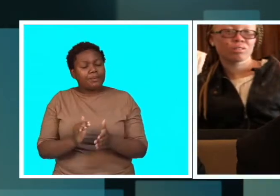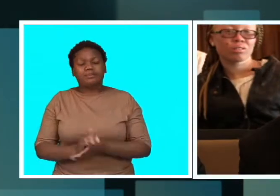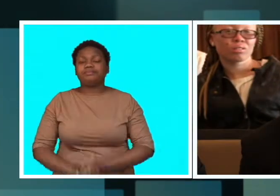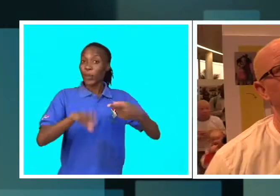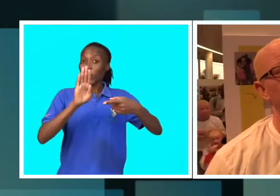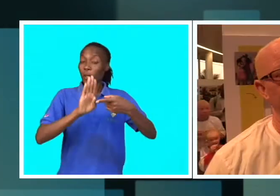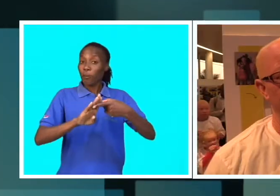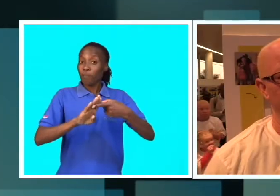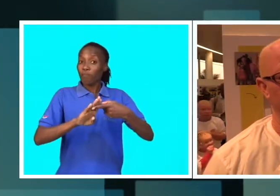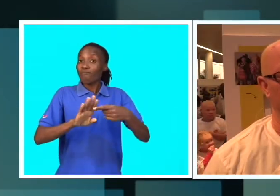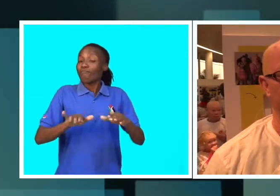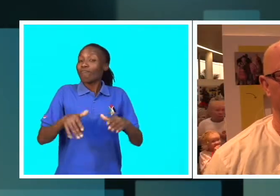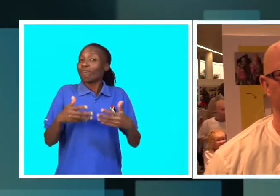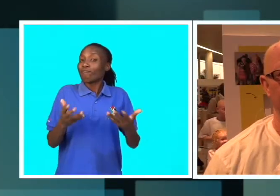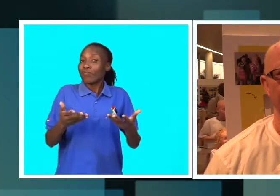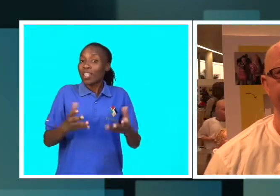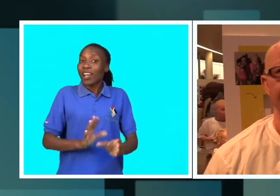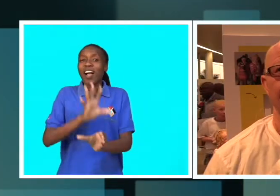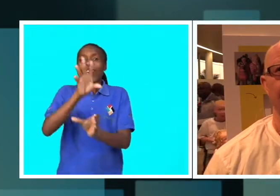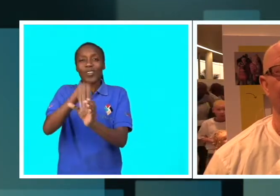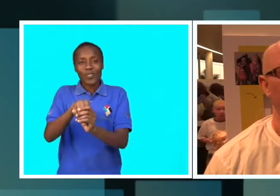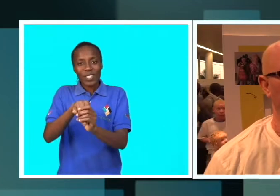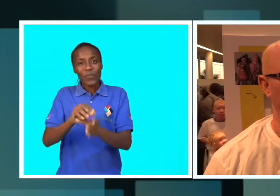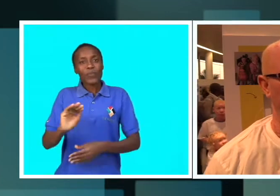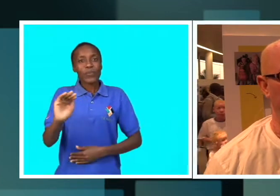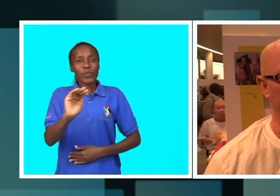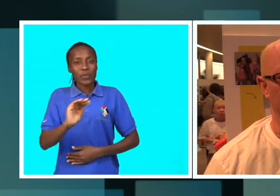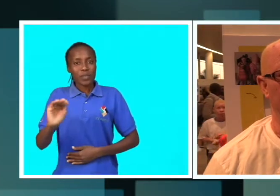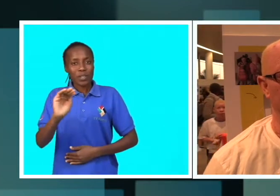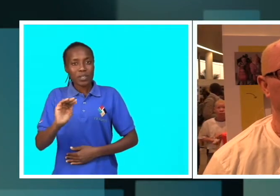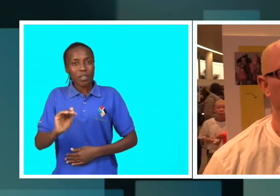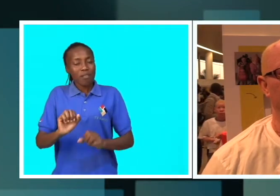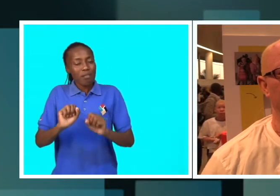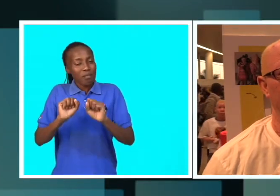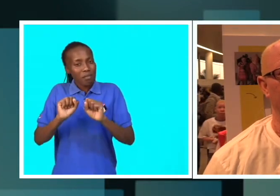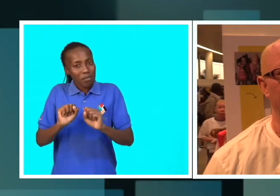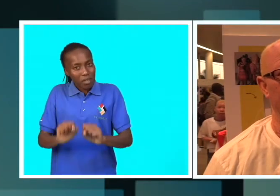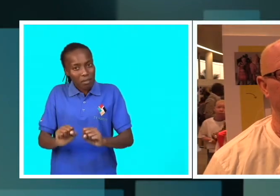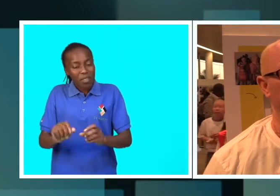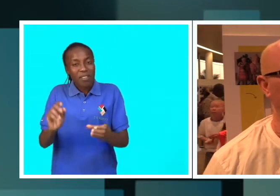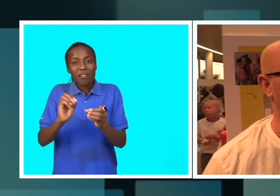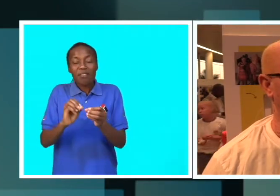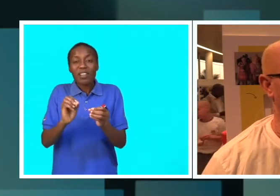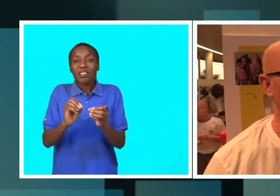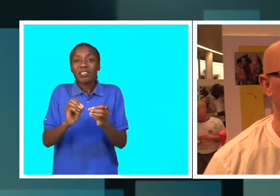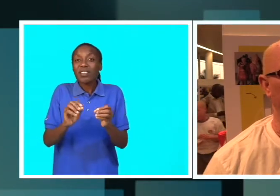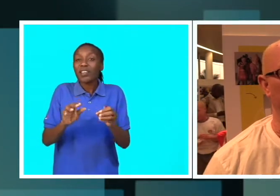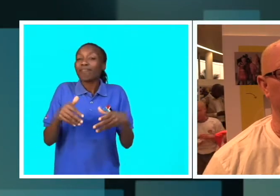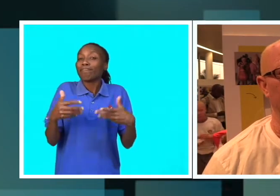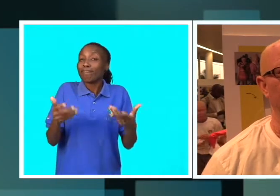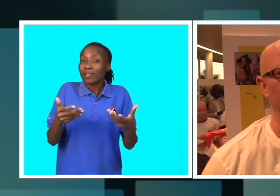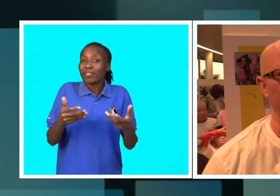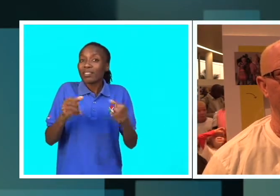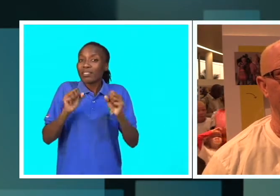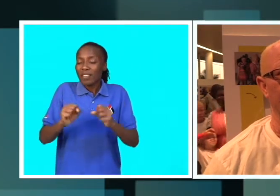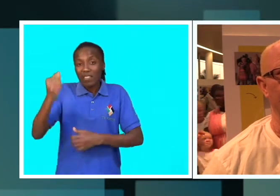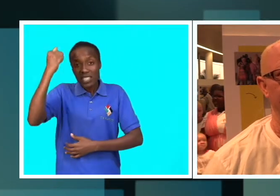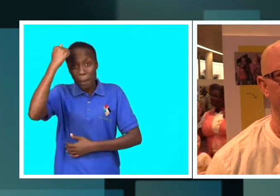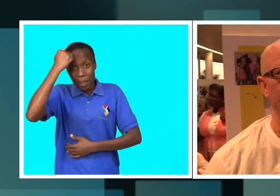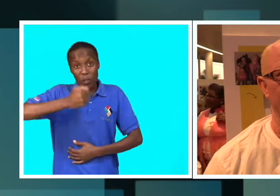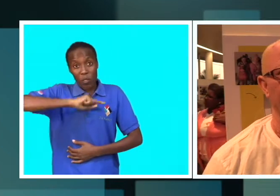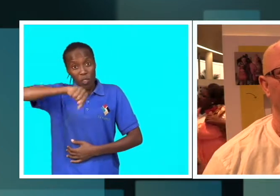camada social. Primeiro, a inclusão social tem que ser feita em torno